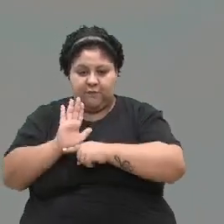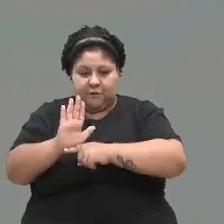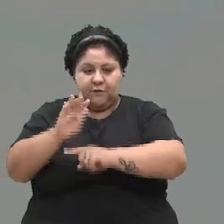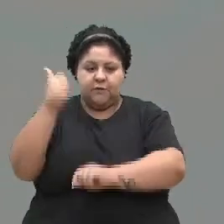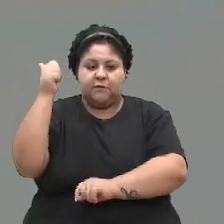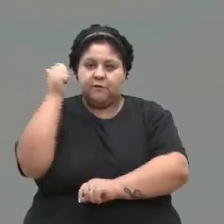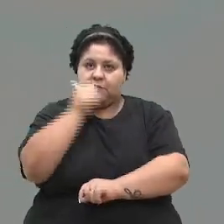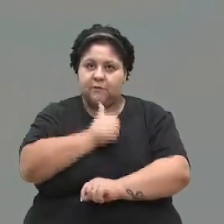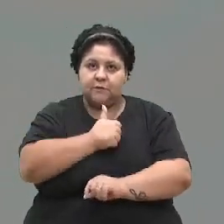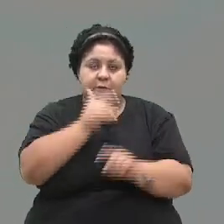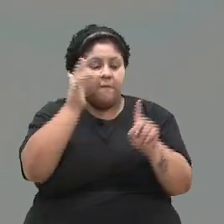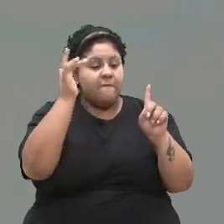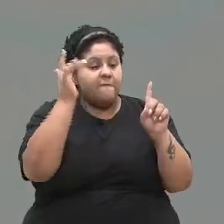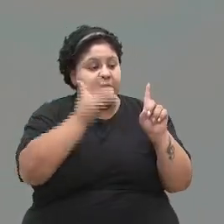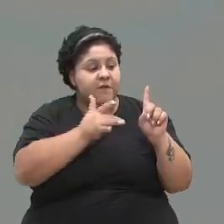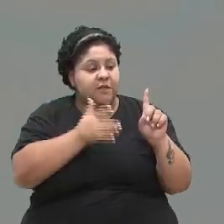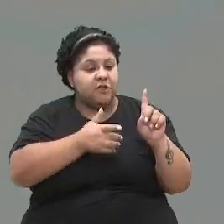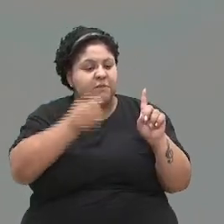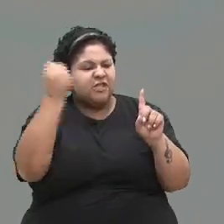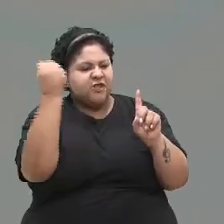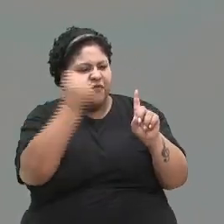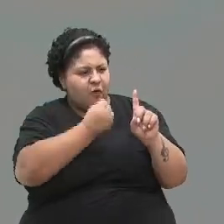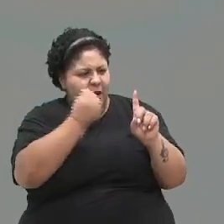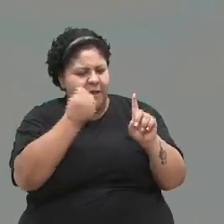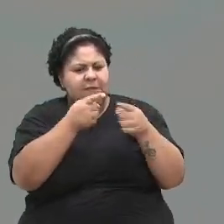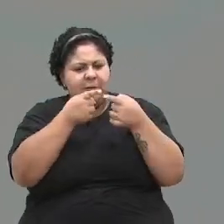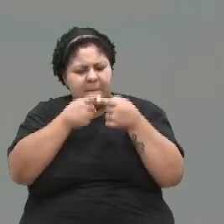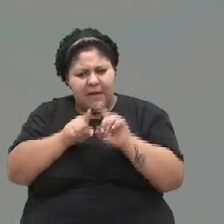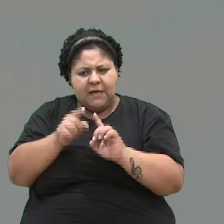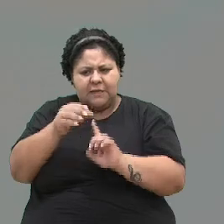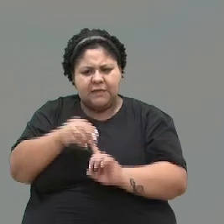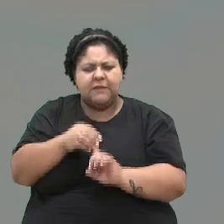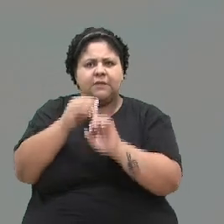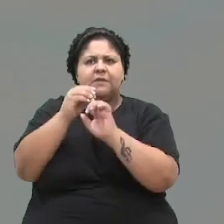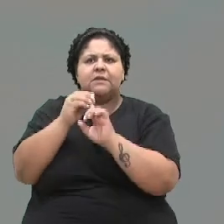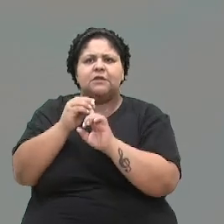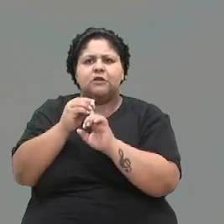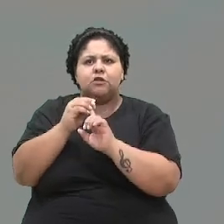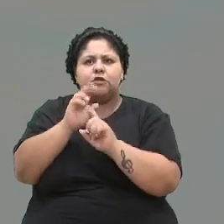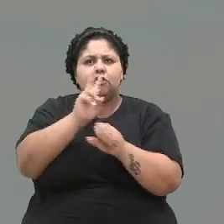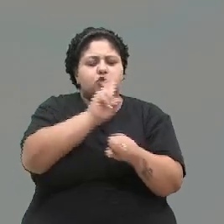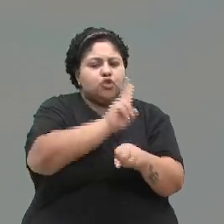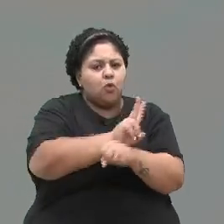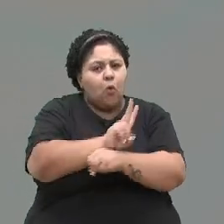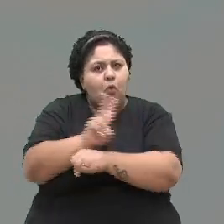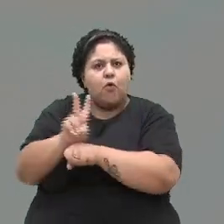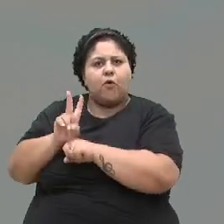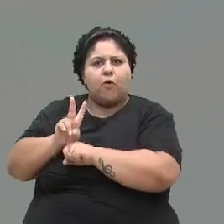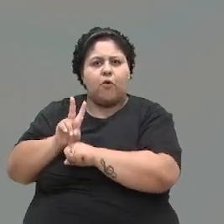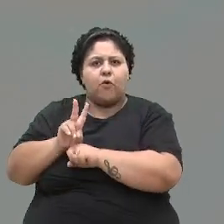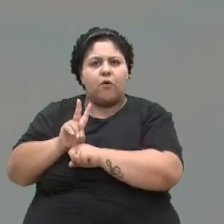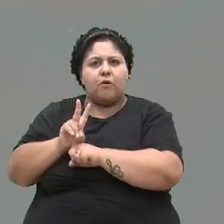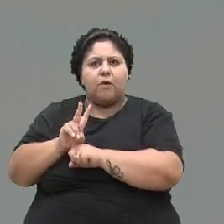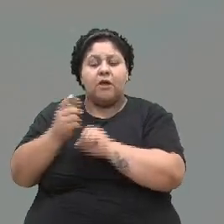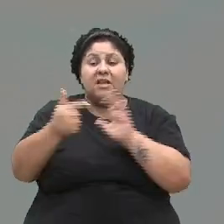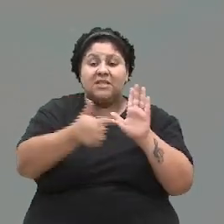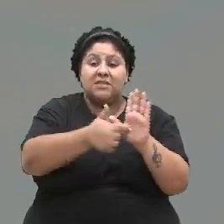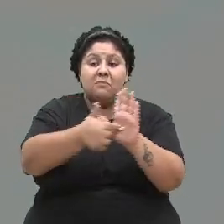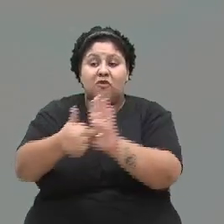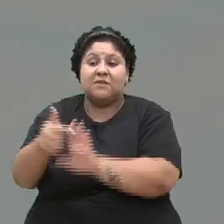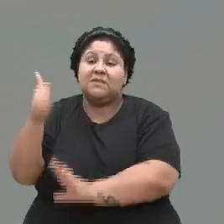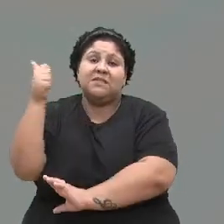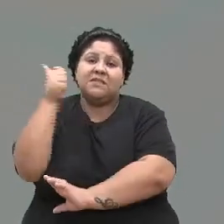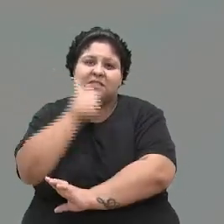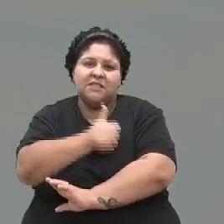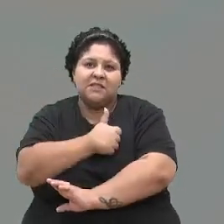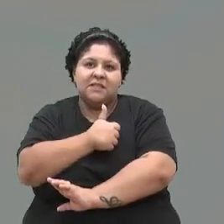mulheres vítimas de violência, mas principalmente de prevenção e de promoção para que essas mulheres tenham